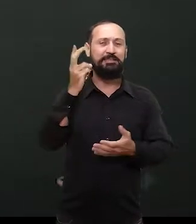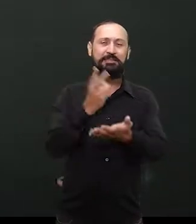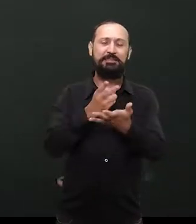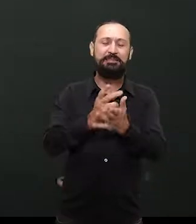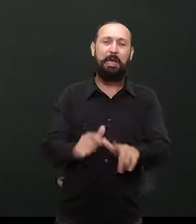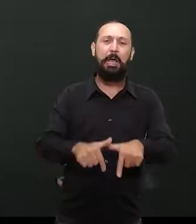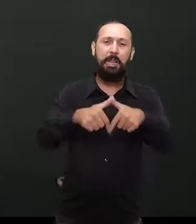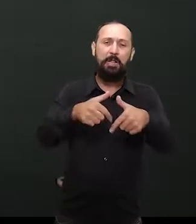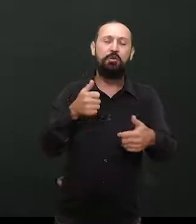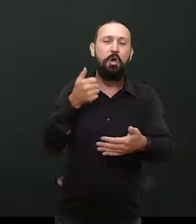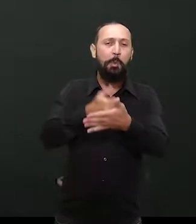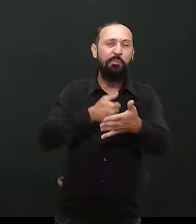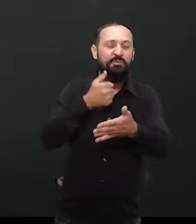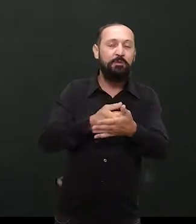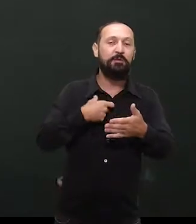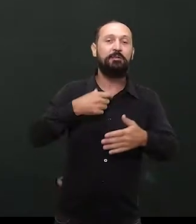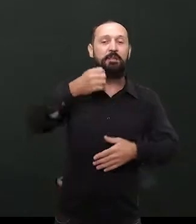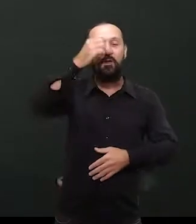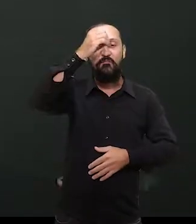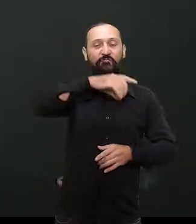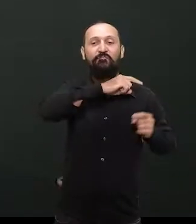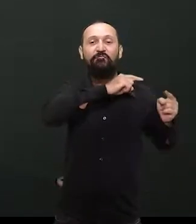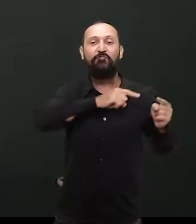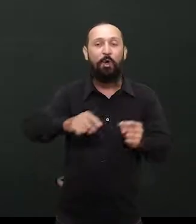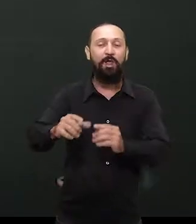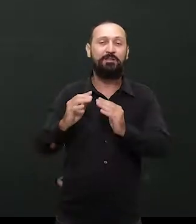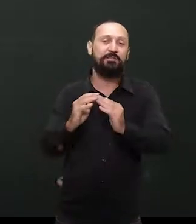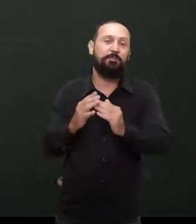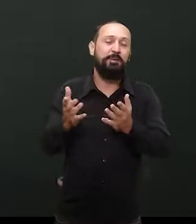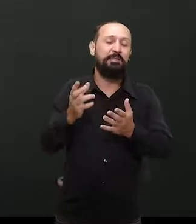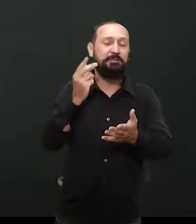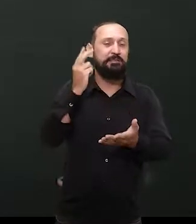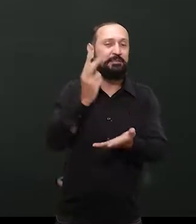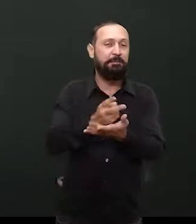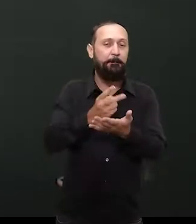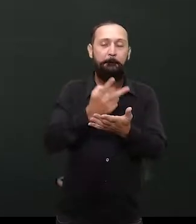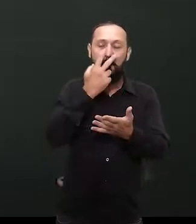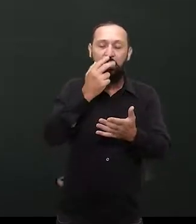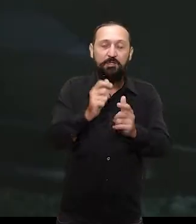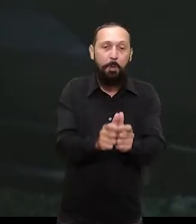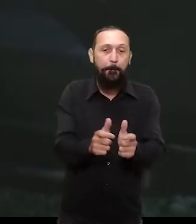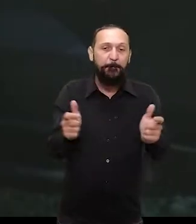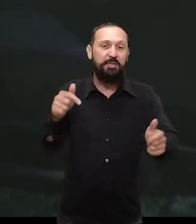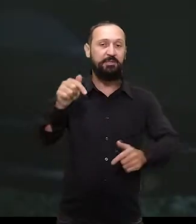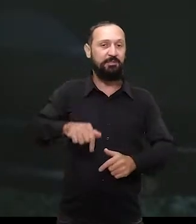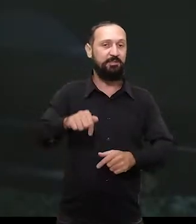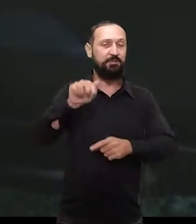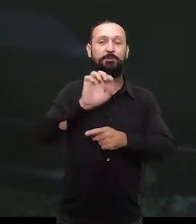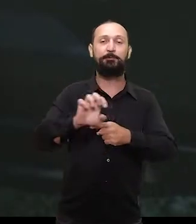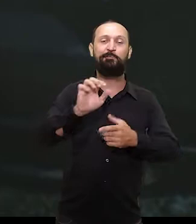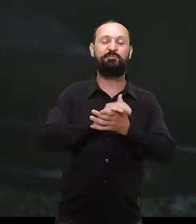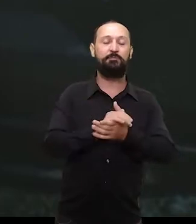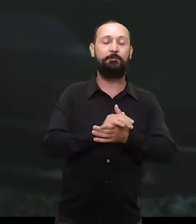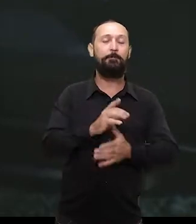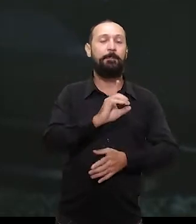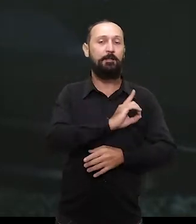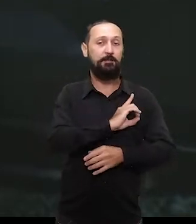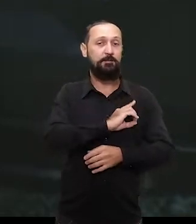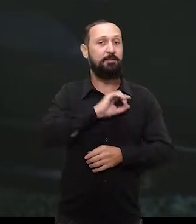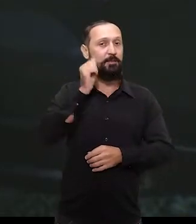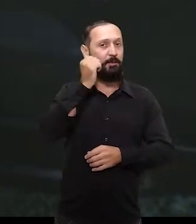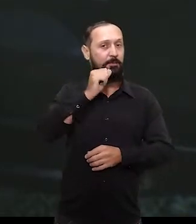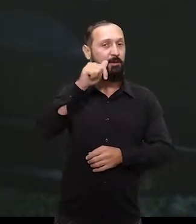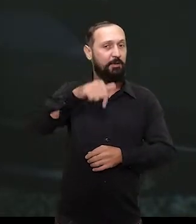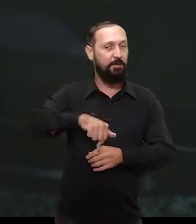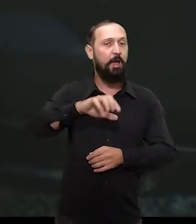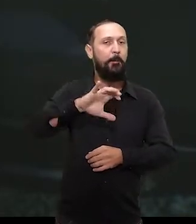luta né contra essa violência doméstica da vez mais cresce em nosso estado Doutora a delegacia da mulher